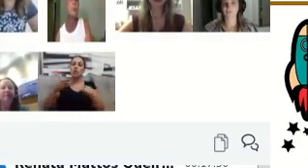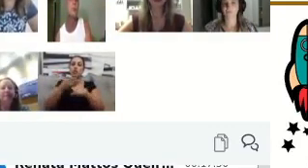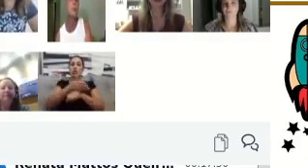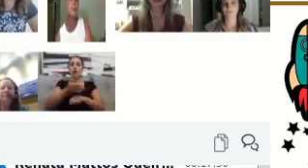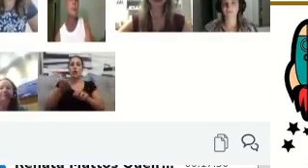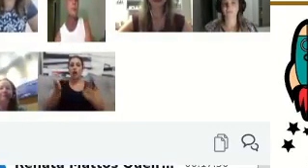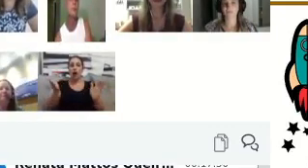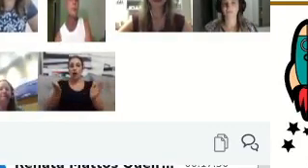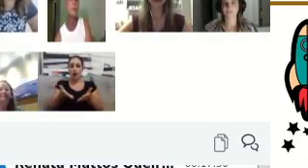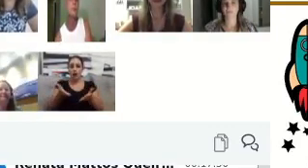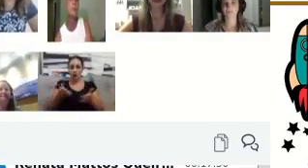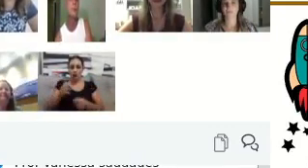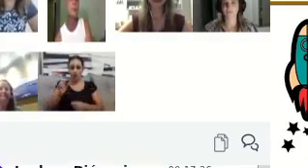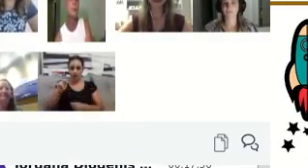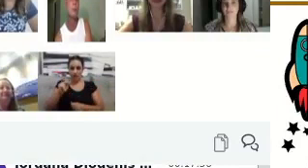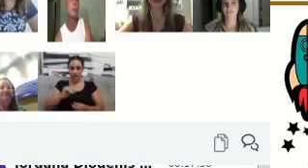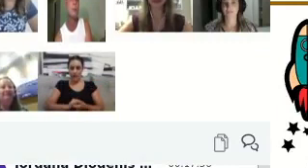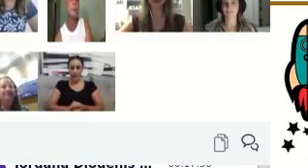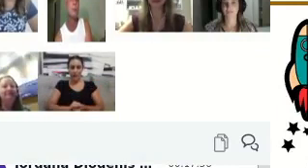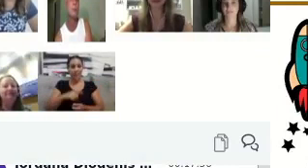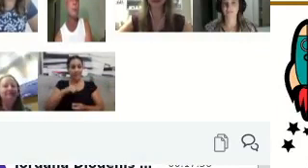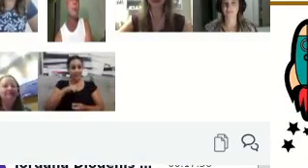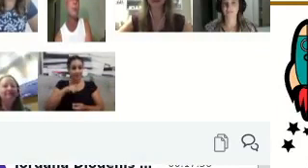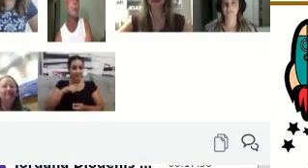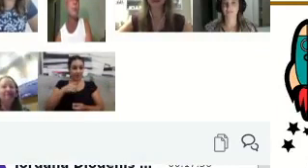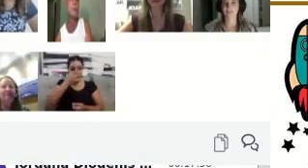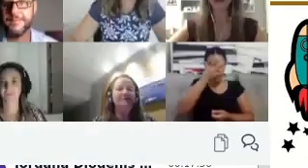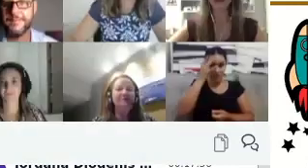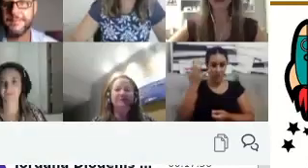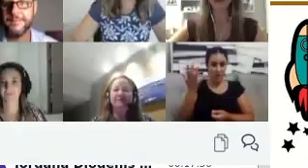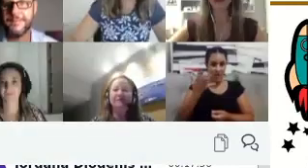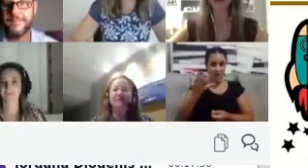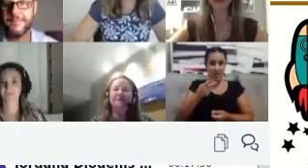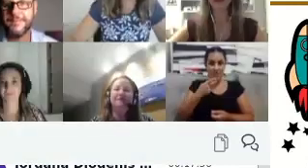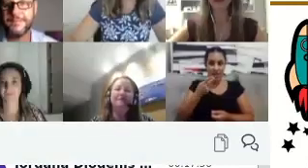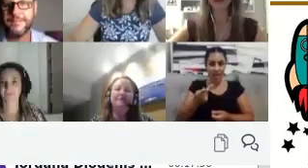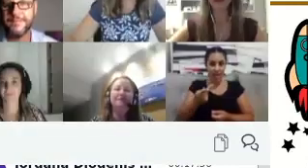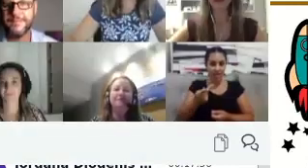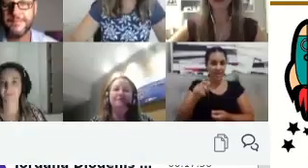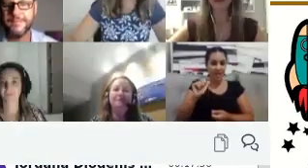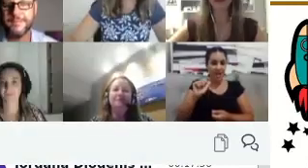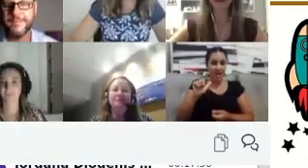a galera do primeiro período, tá bom? Mais alguém, gente, para dar um oi aqui?